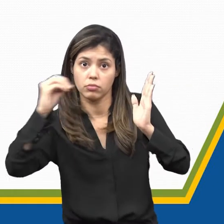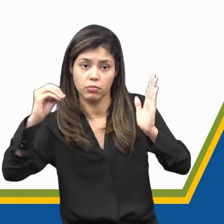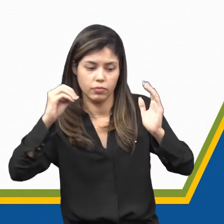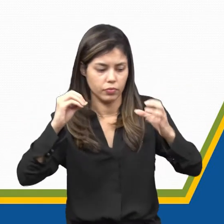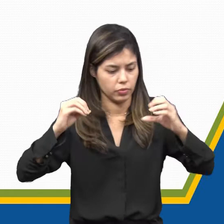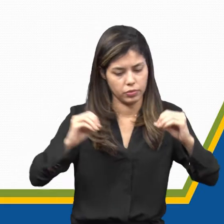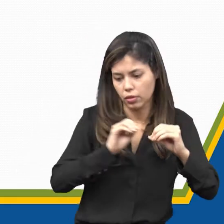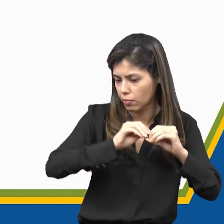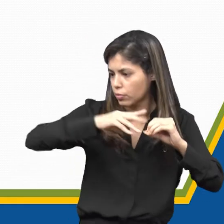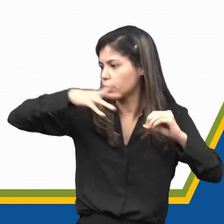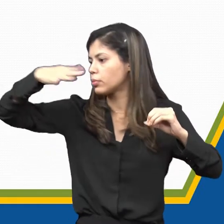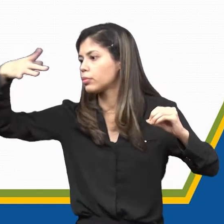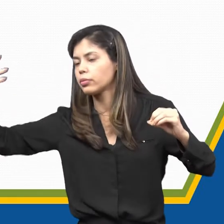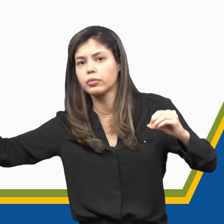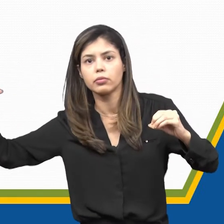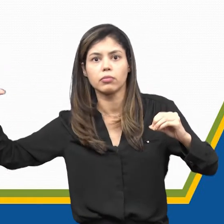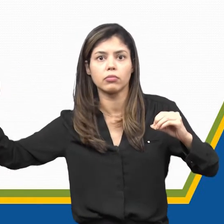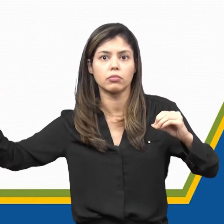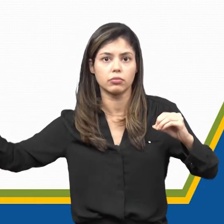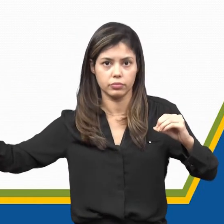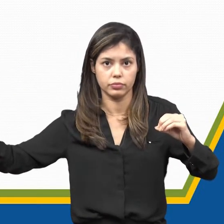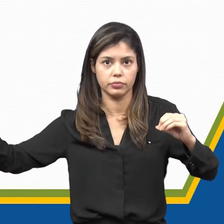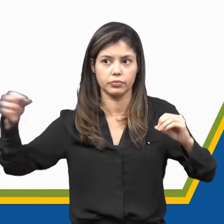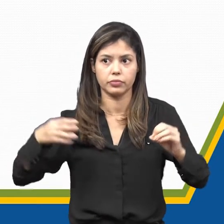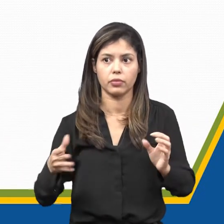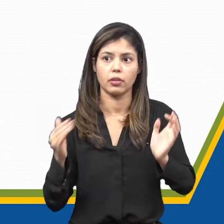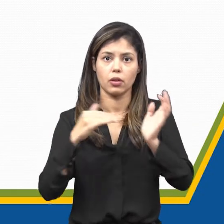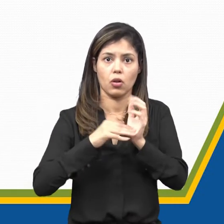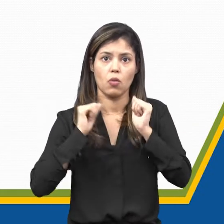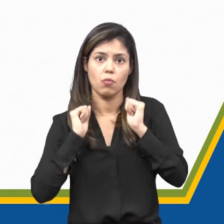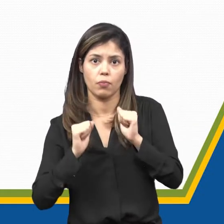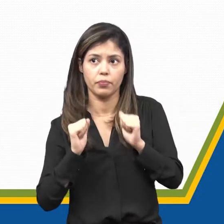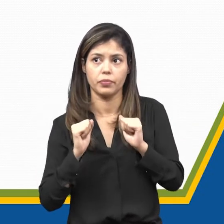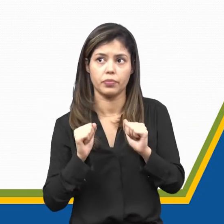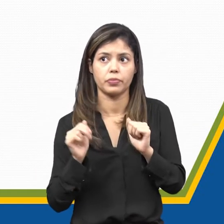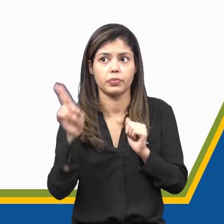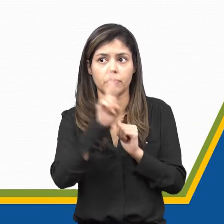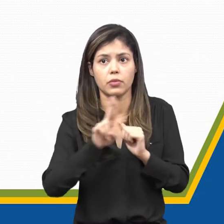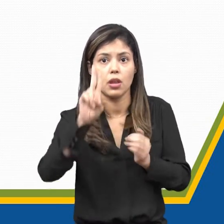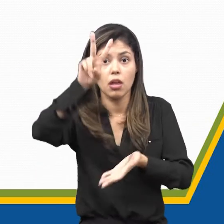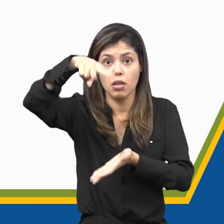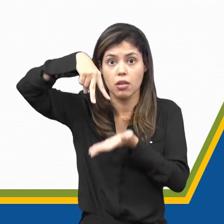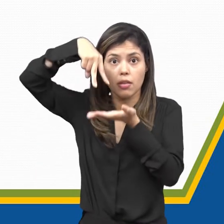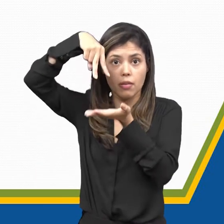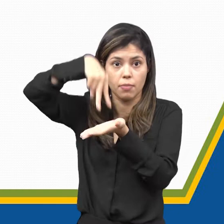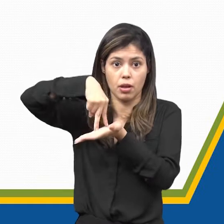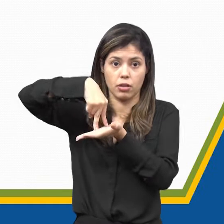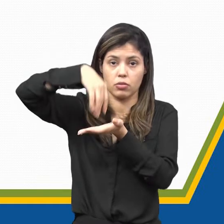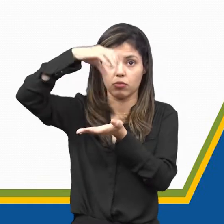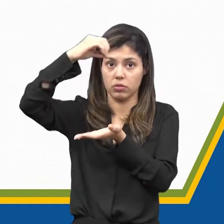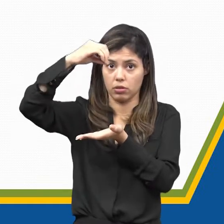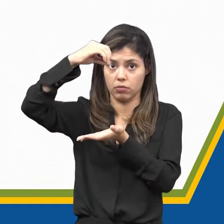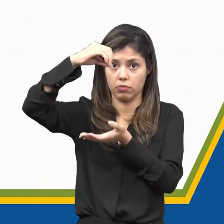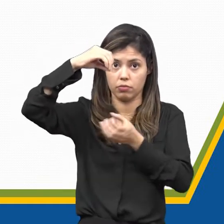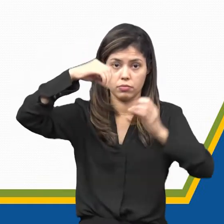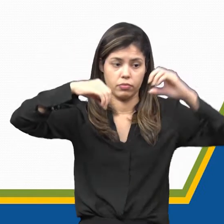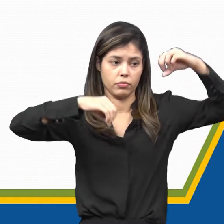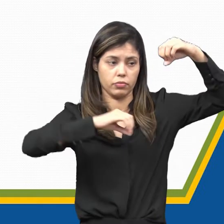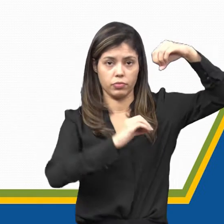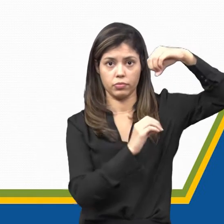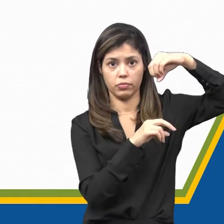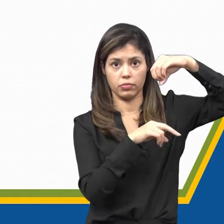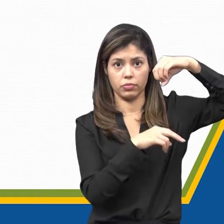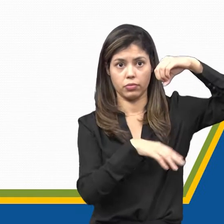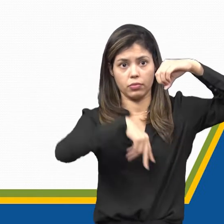0 a 4 metros. O indivíduo deverá estar em pé na marca 0. Não é